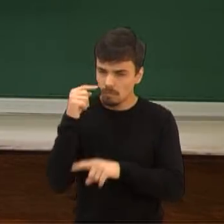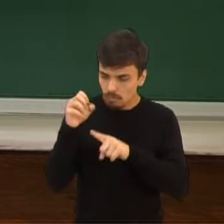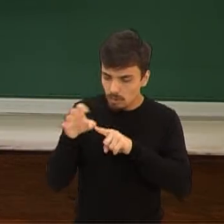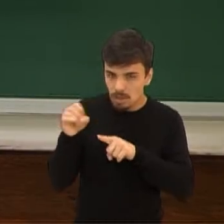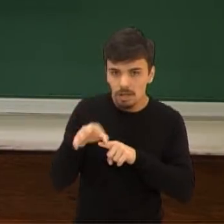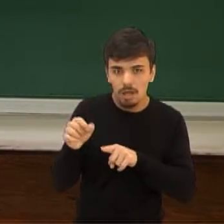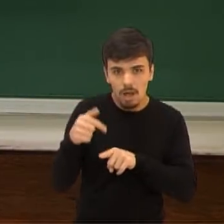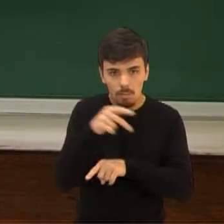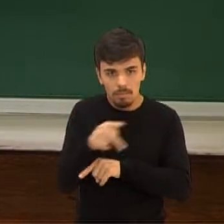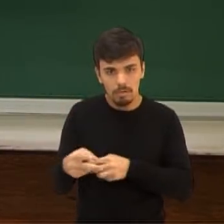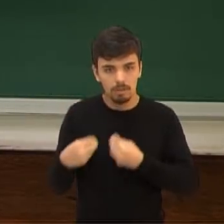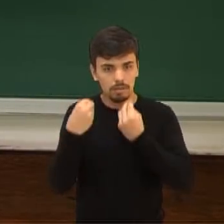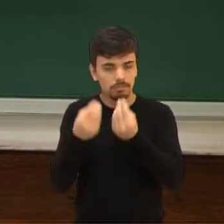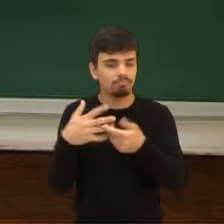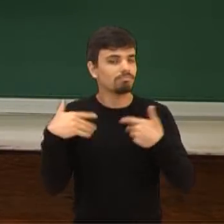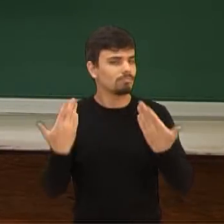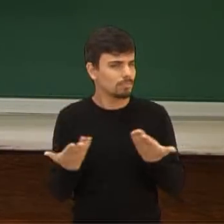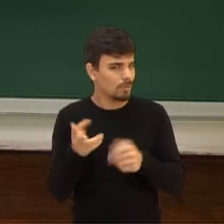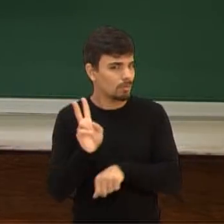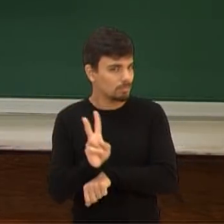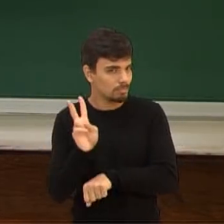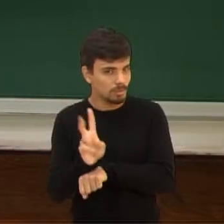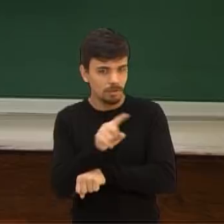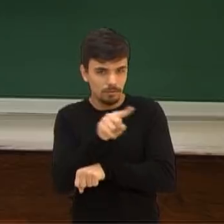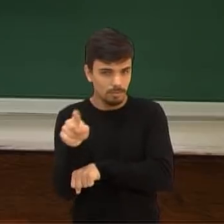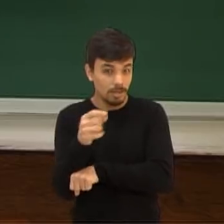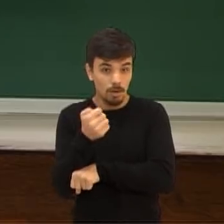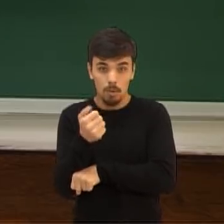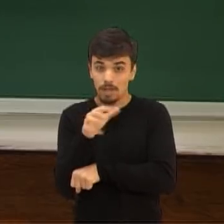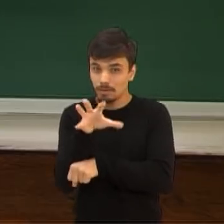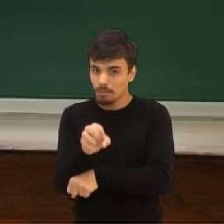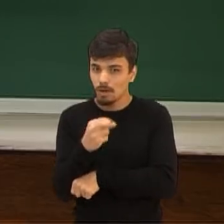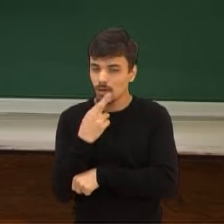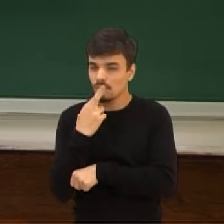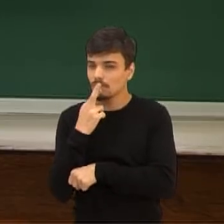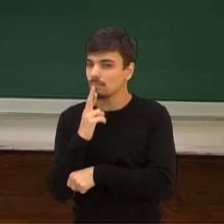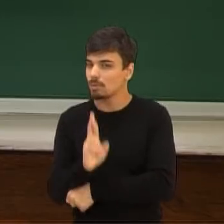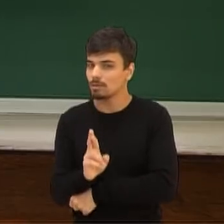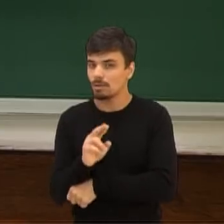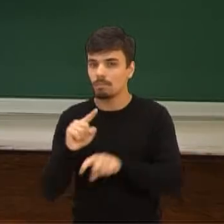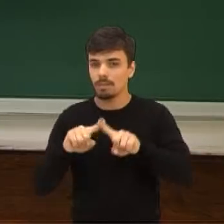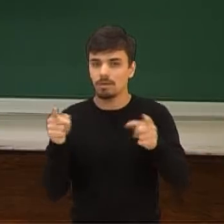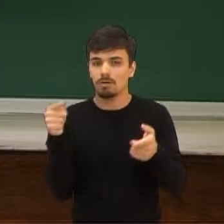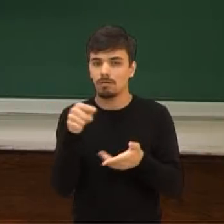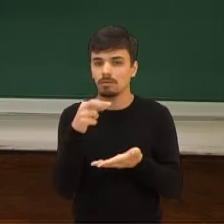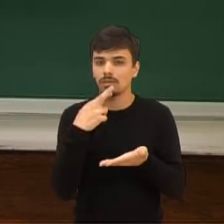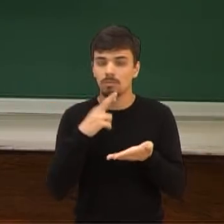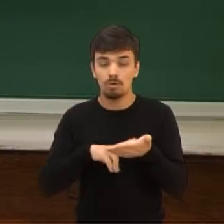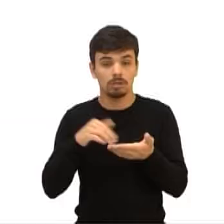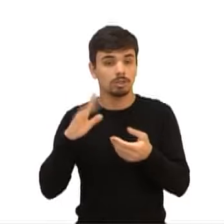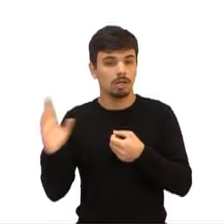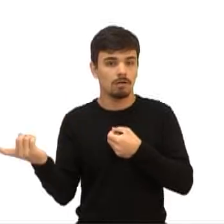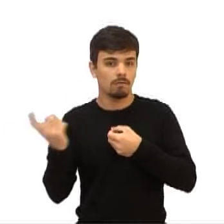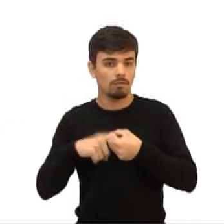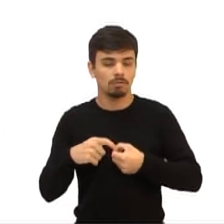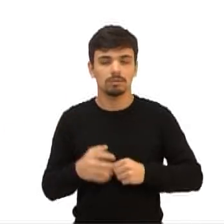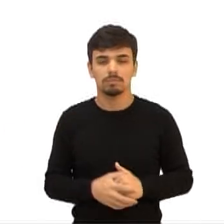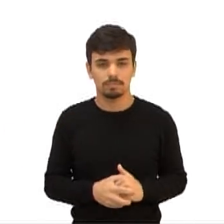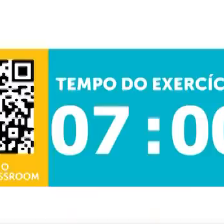quanta dica a prof deu, hein? Ai, ai, ai, quase me arrancaram a resposta. Mas agora é com vocês. Daqui a pouco a gente volta.